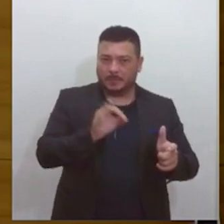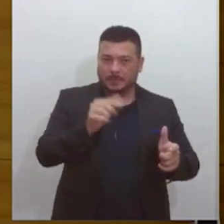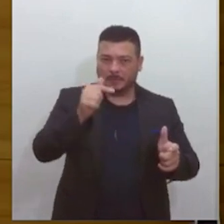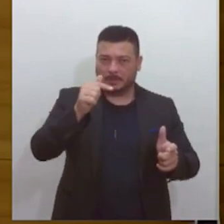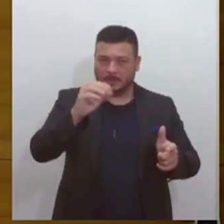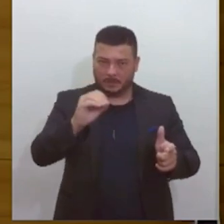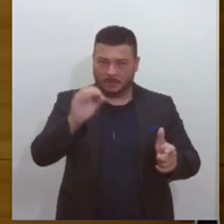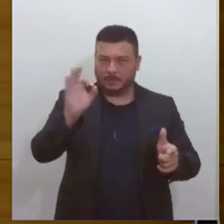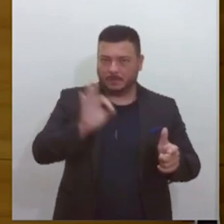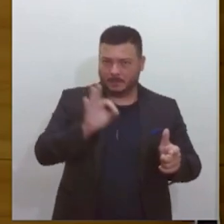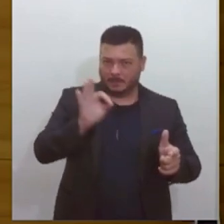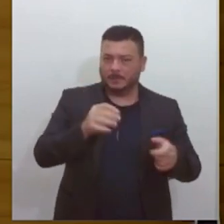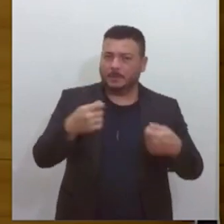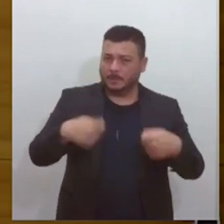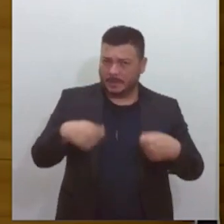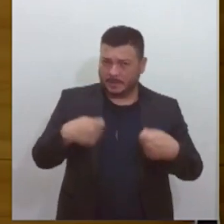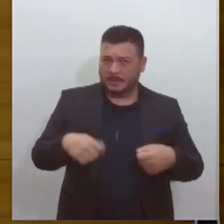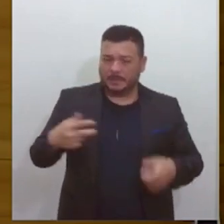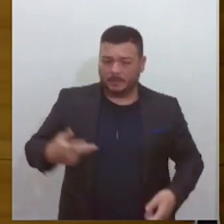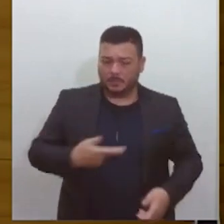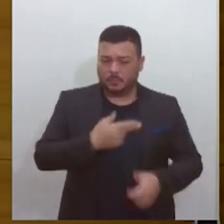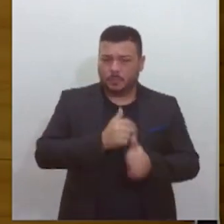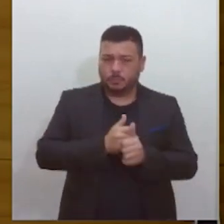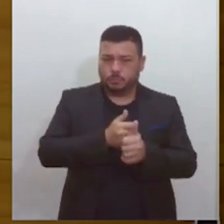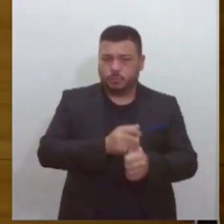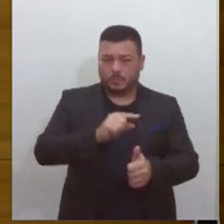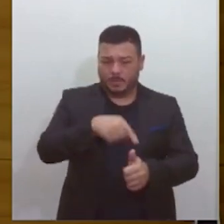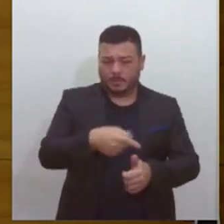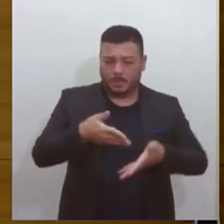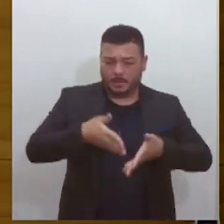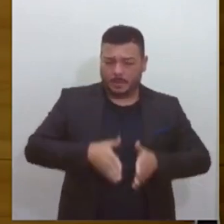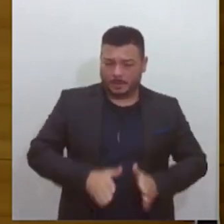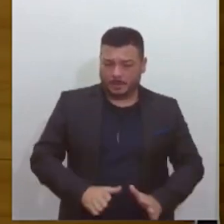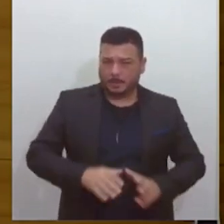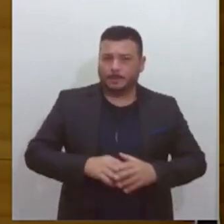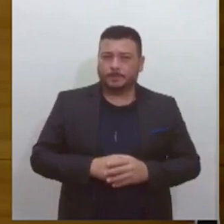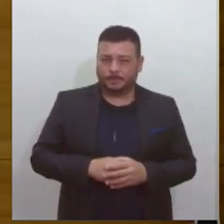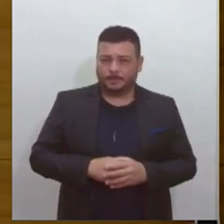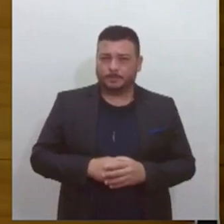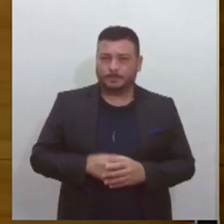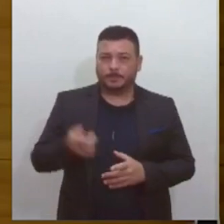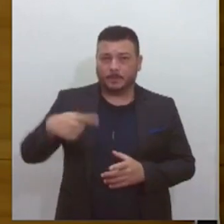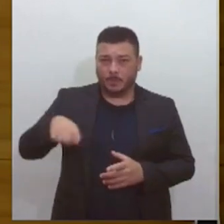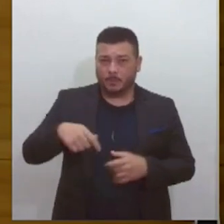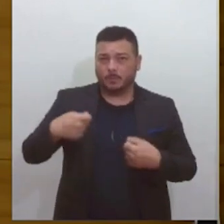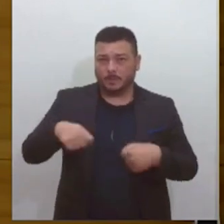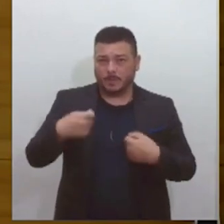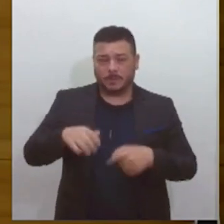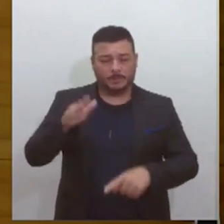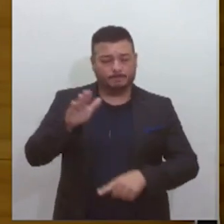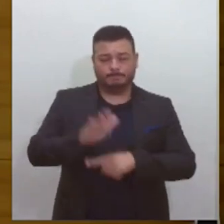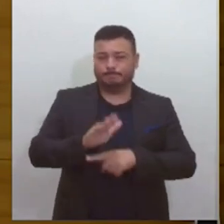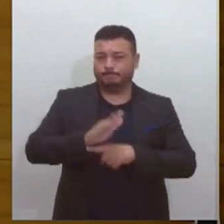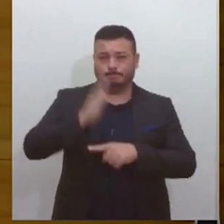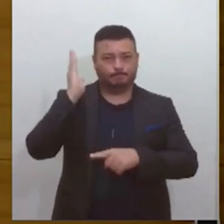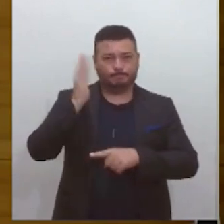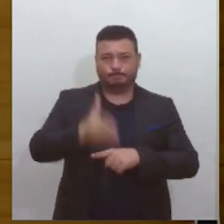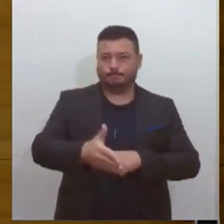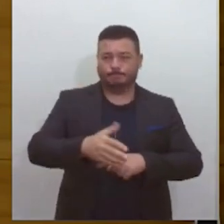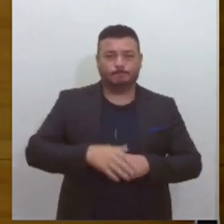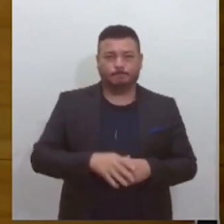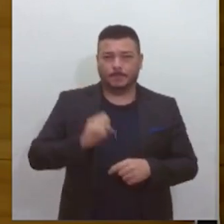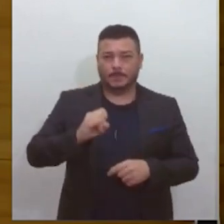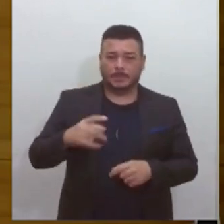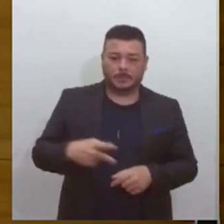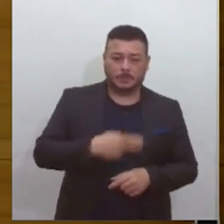algum procedimento assim que nascer. E muitos vão precisar de intervenções, quer na hemodinâmica, quer cirúrgica. Então,